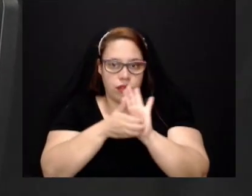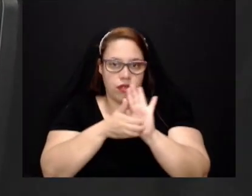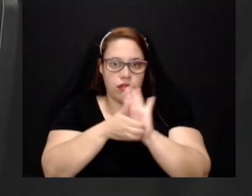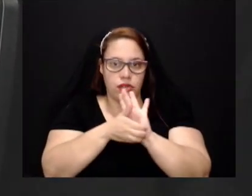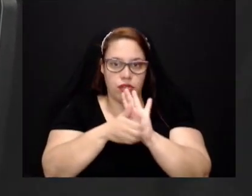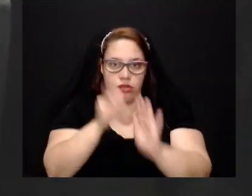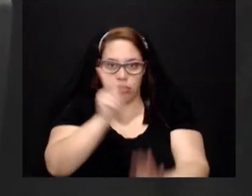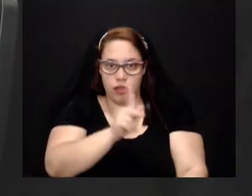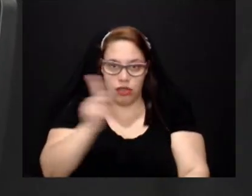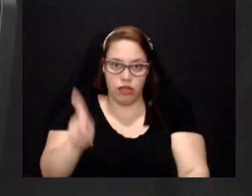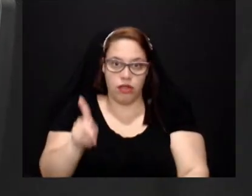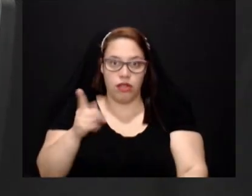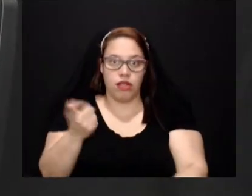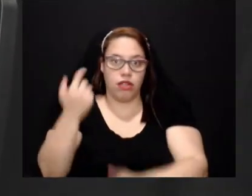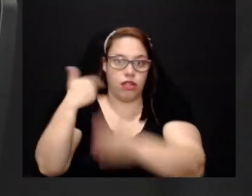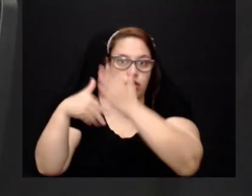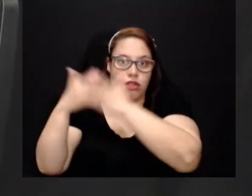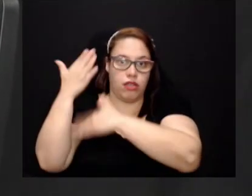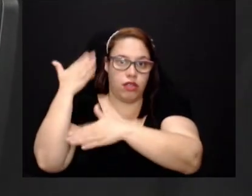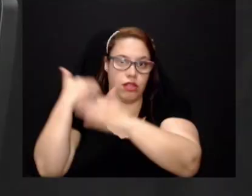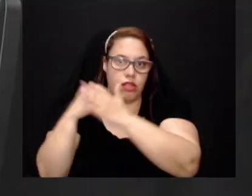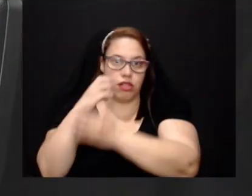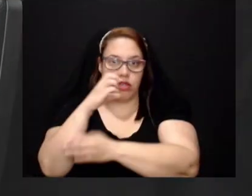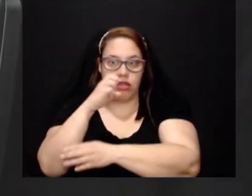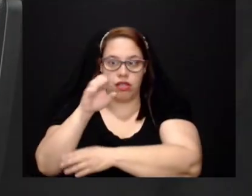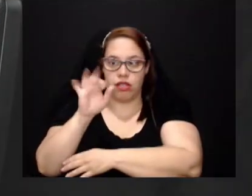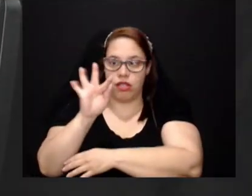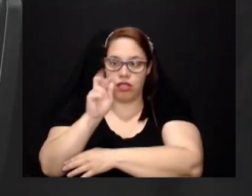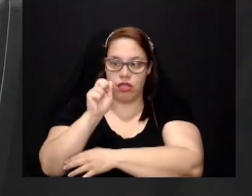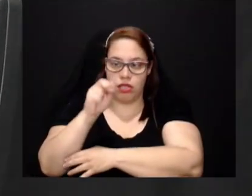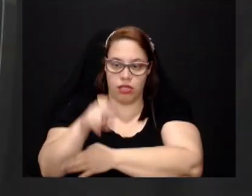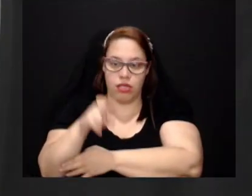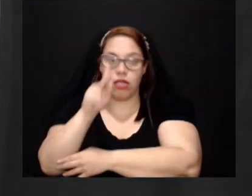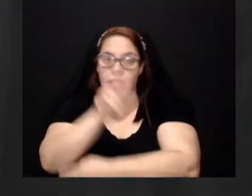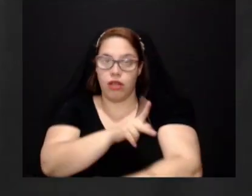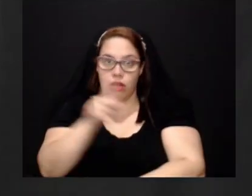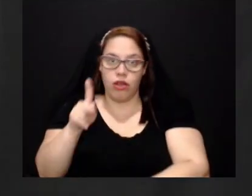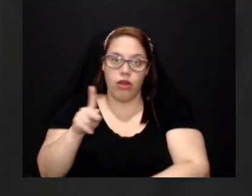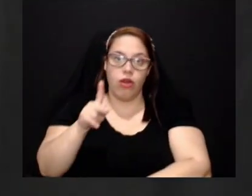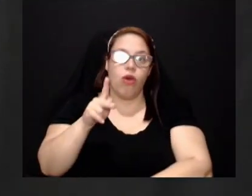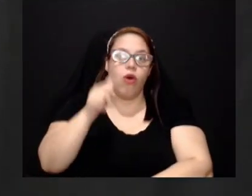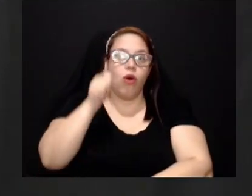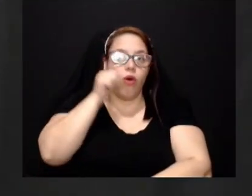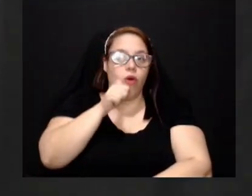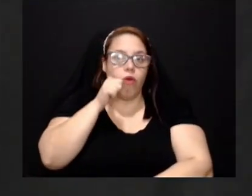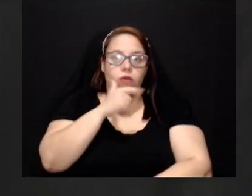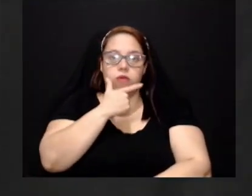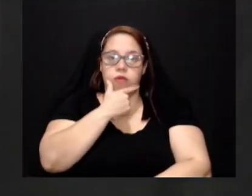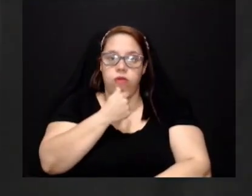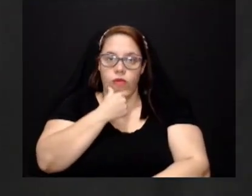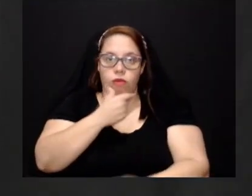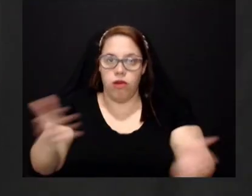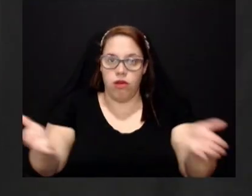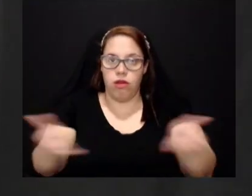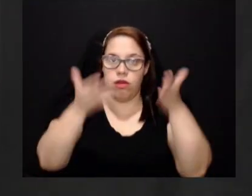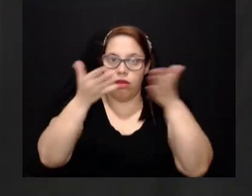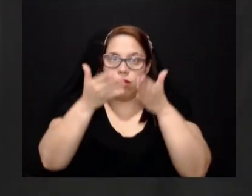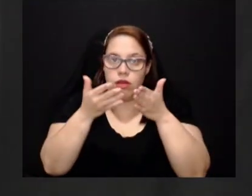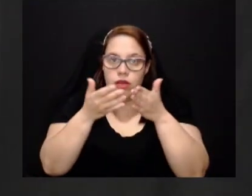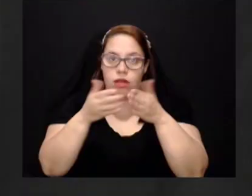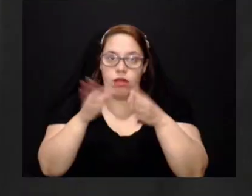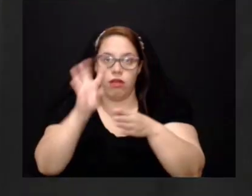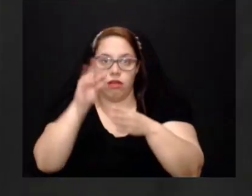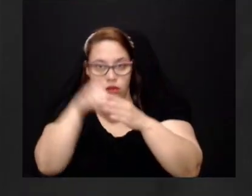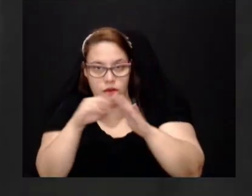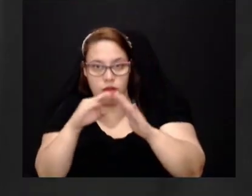que voltar lá no Cefam, onde as professoras e os professores motivavam a gente a estar na escola